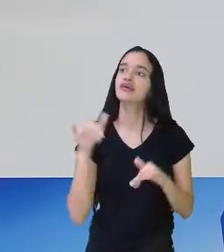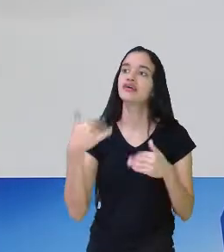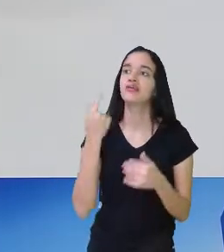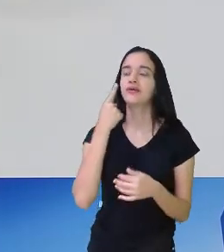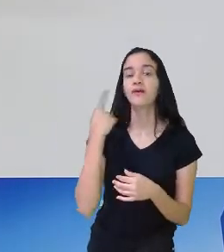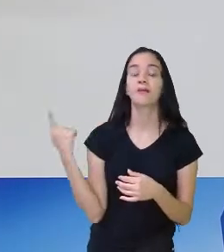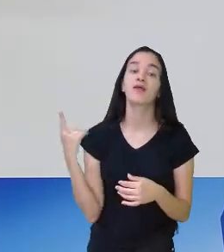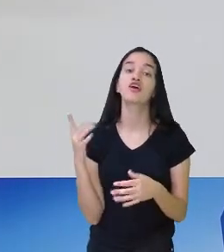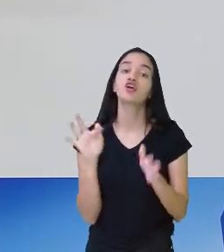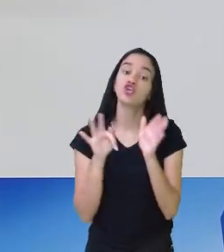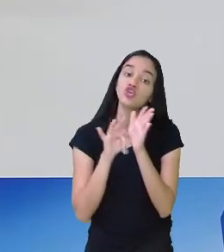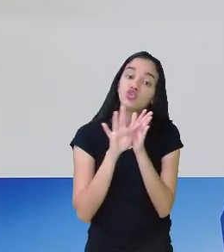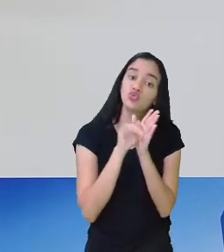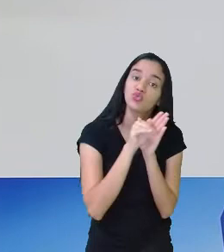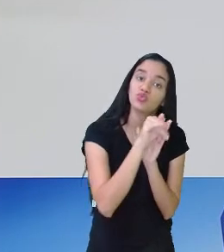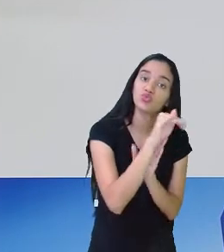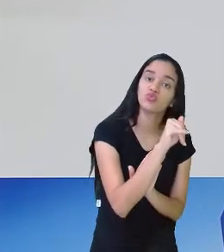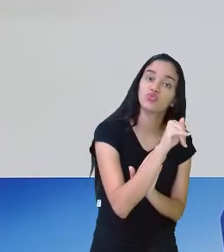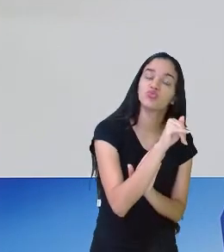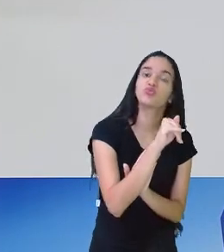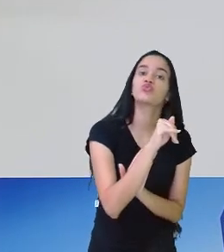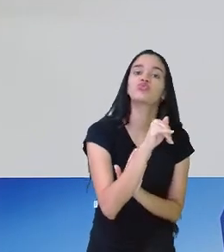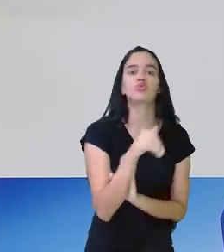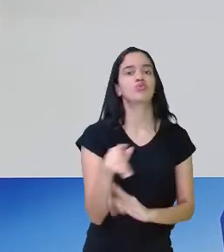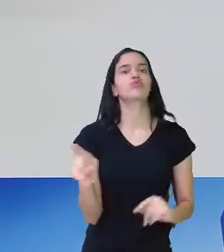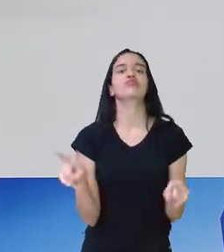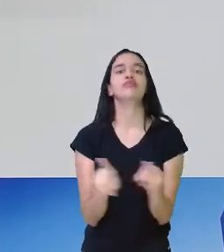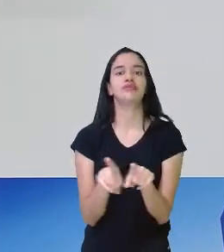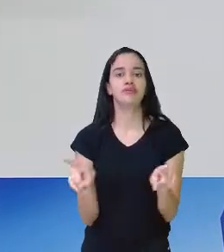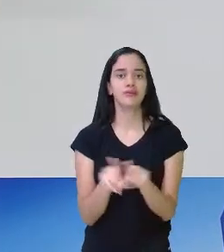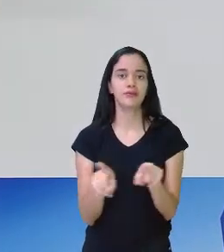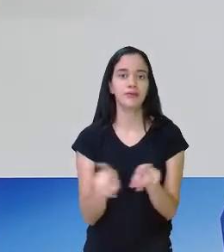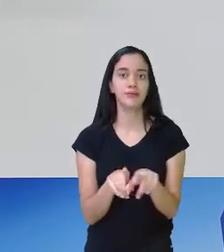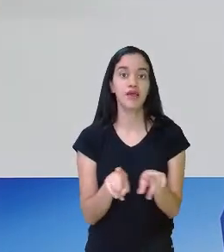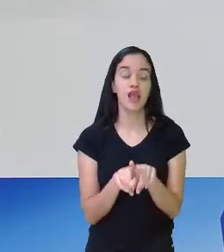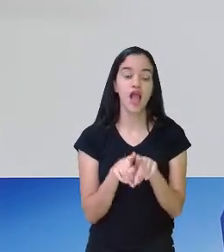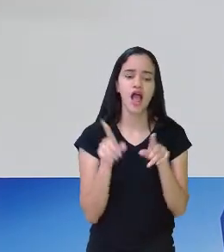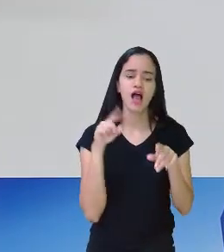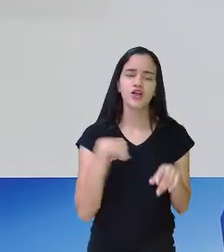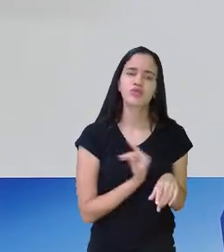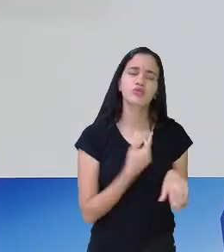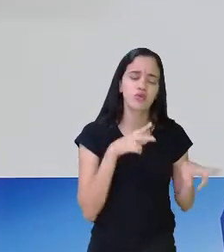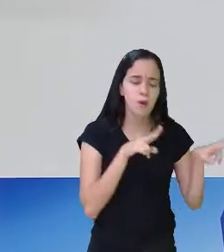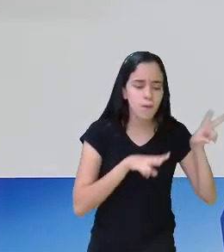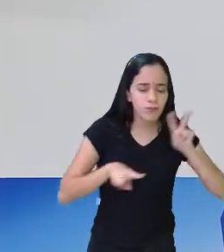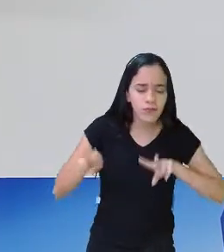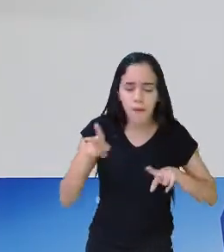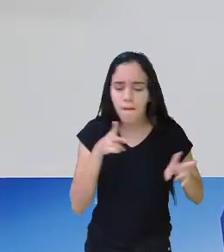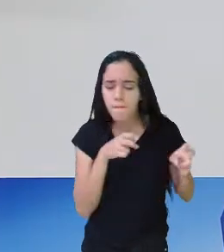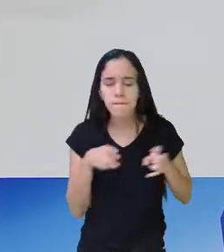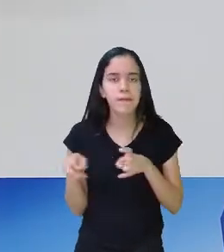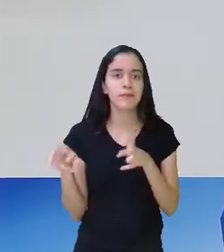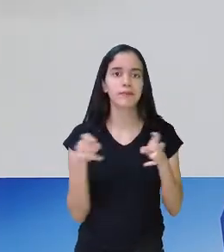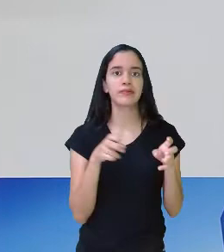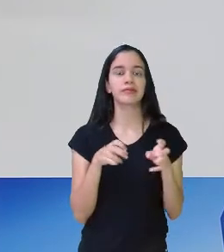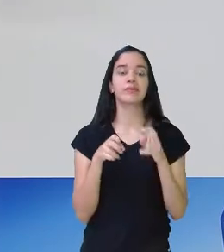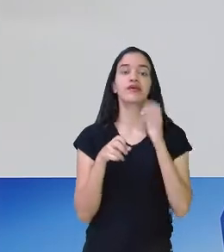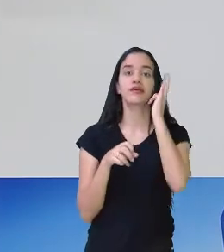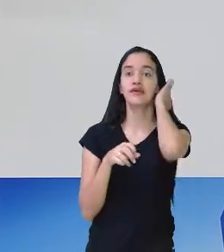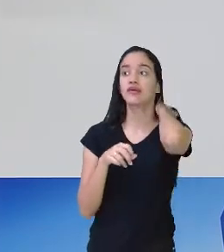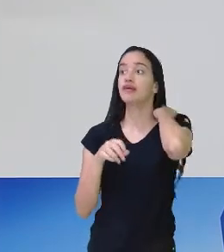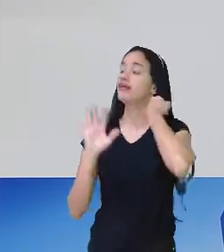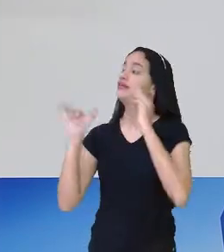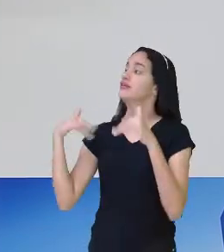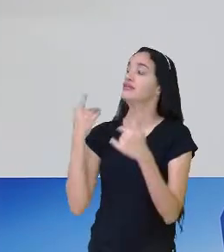e eu falei também dos fungos, que os fungos já são mais visíveis para a gente no nosso olho nu, que a gente encontra